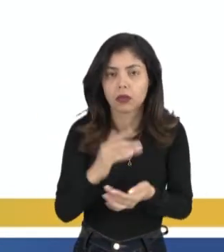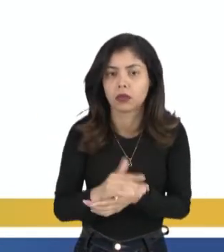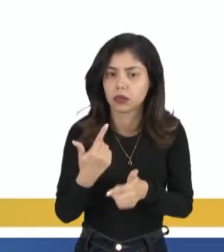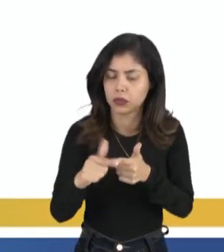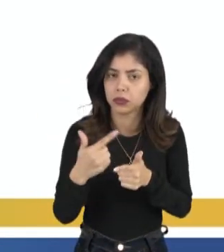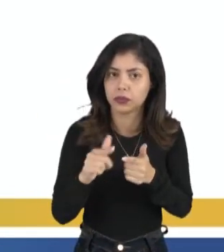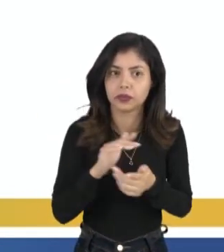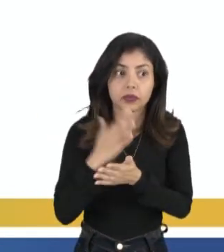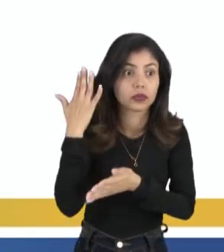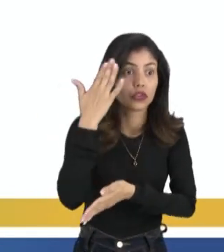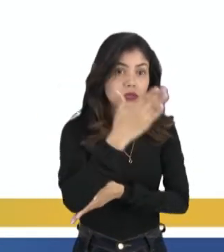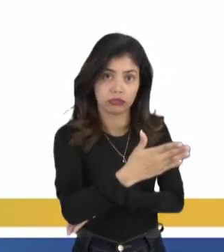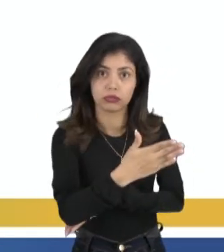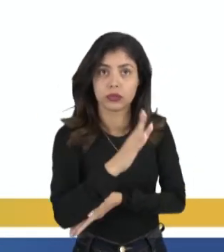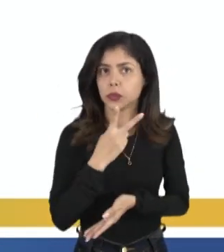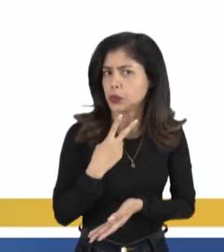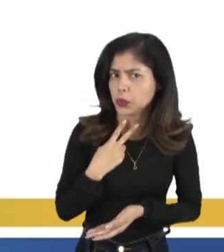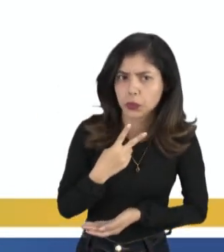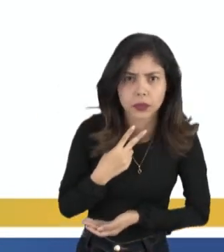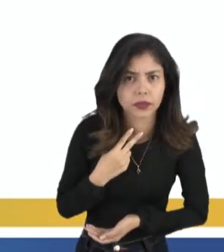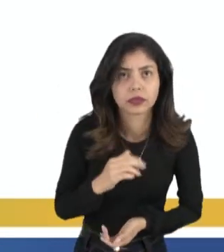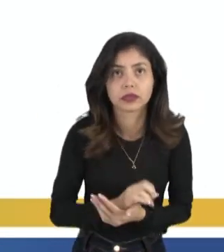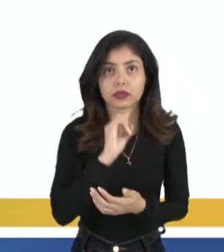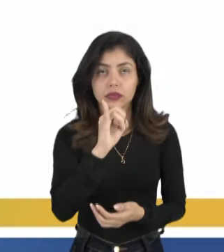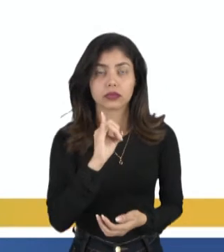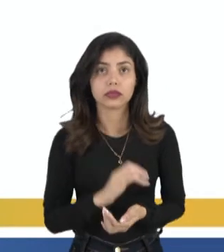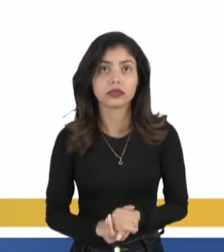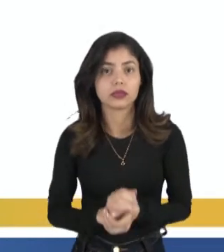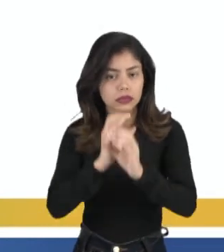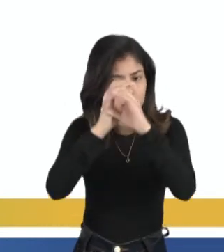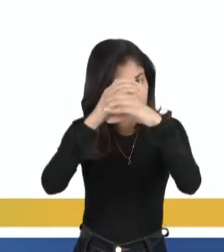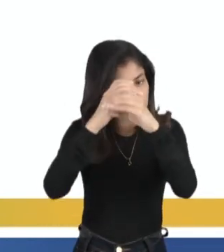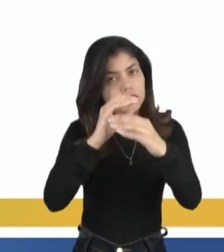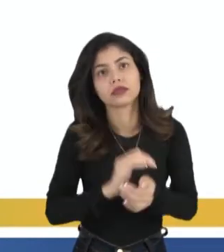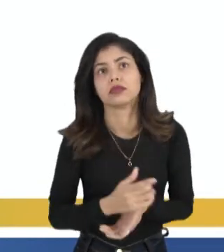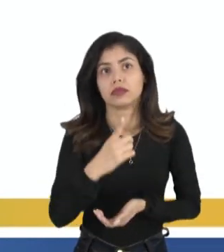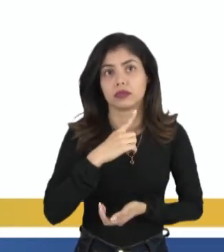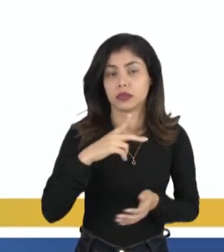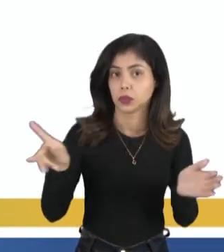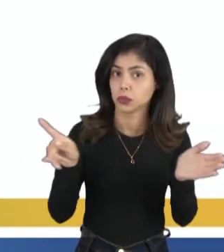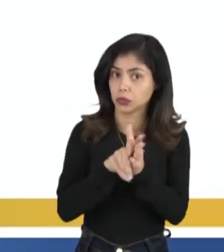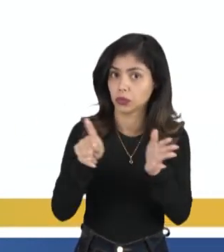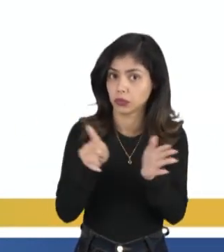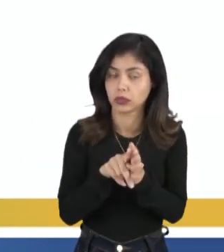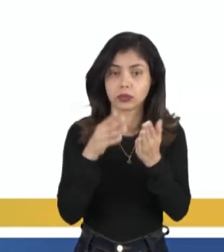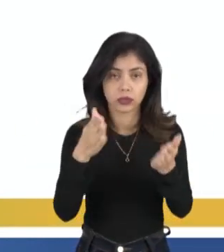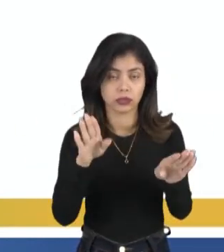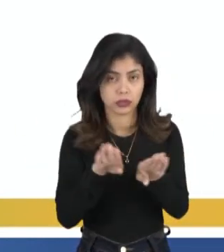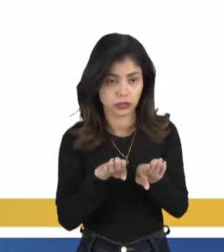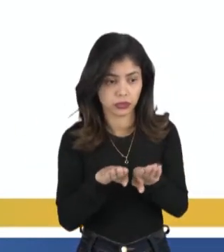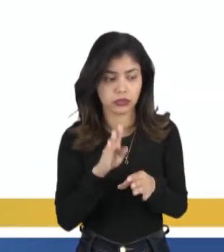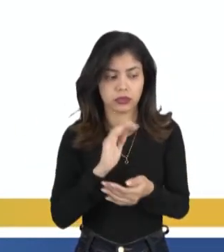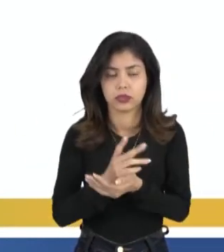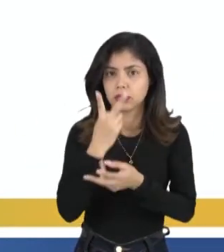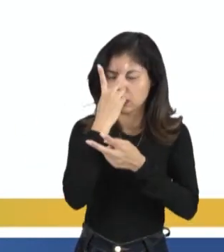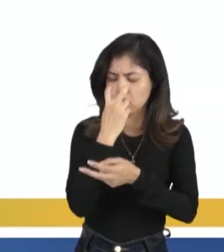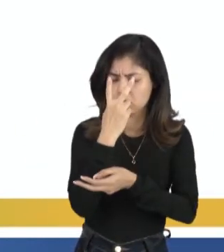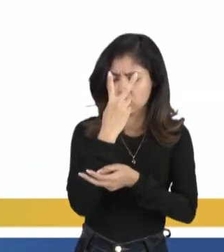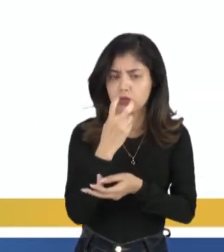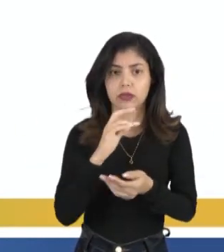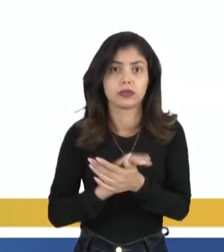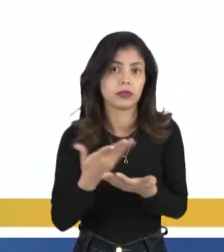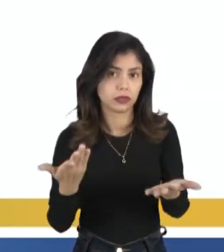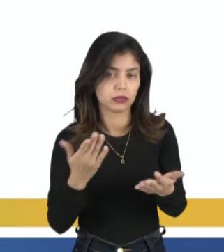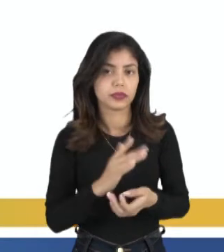Que você vai olhar diretamente para o Sol. Não pode olhar, se for olhar com telescópio, né? Tem uma lente específica também para que você não fique cego, não queime